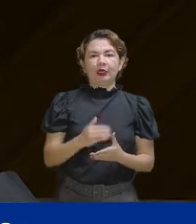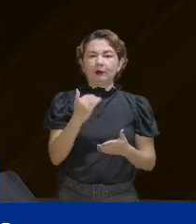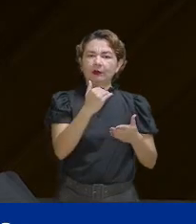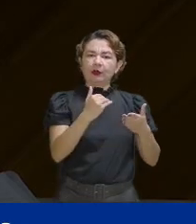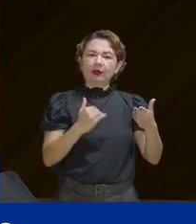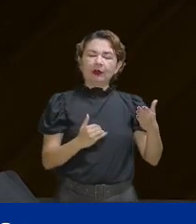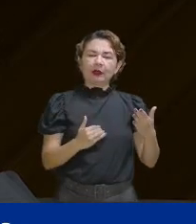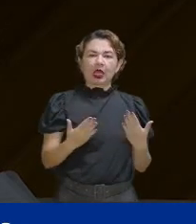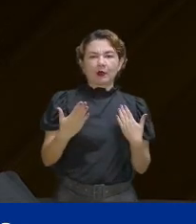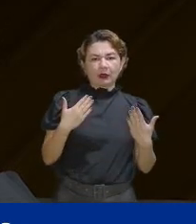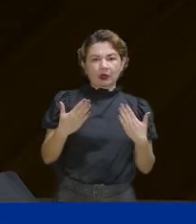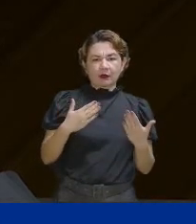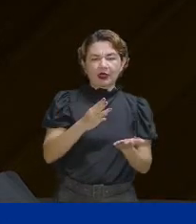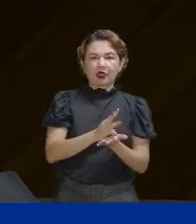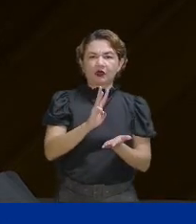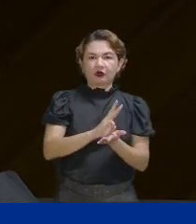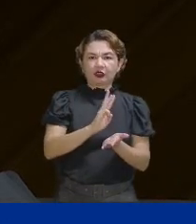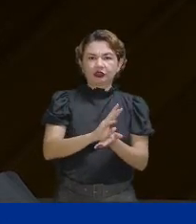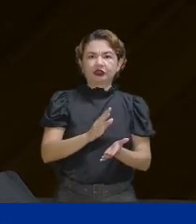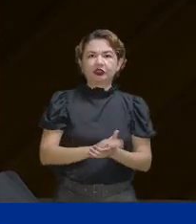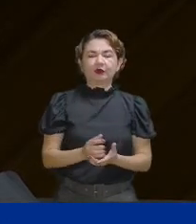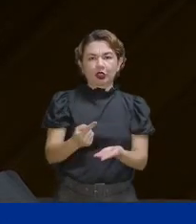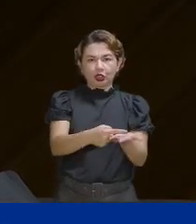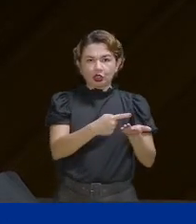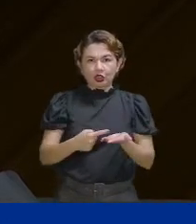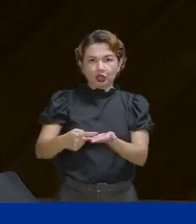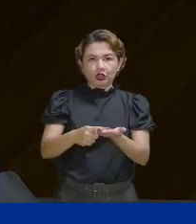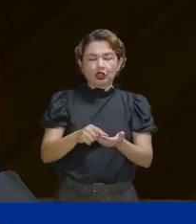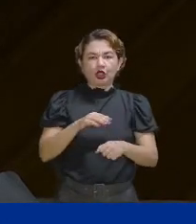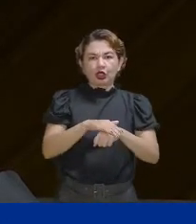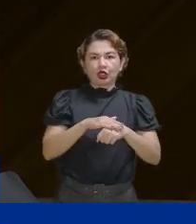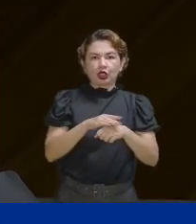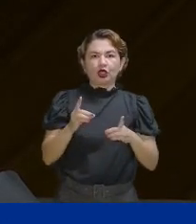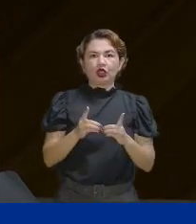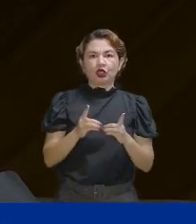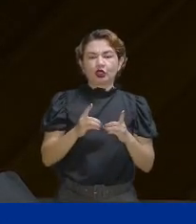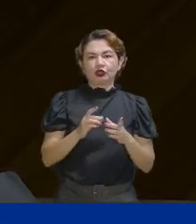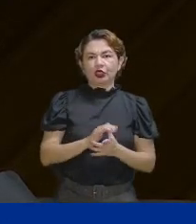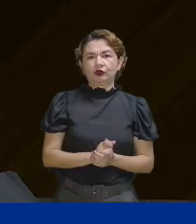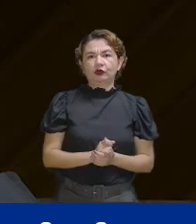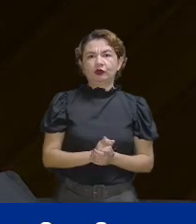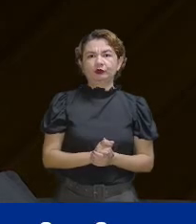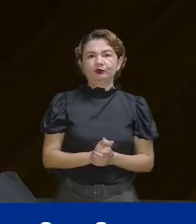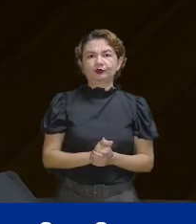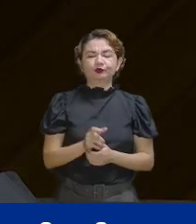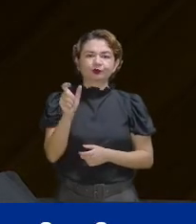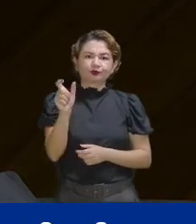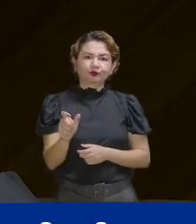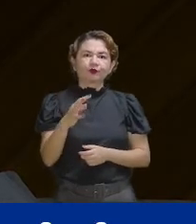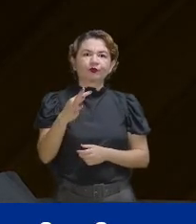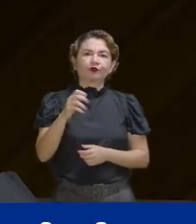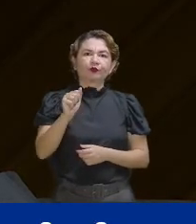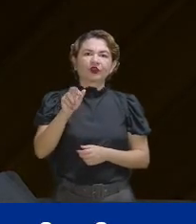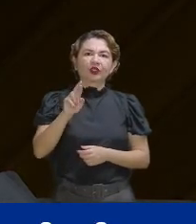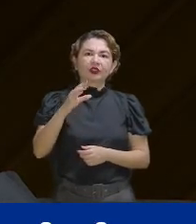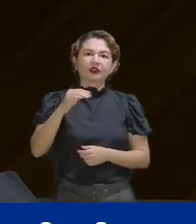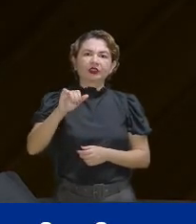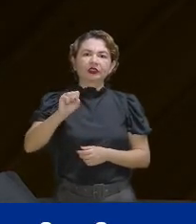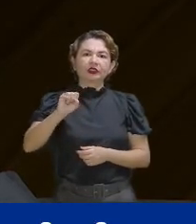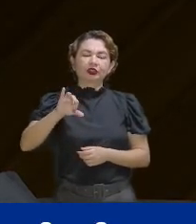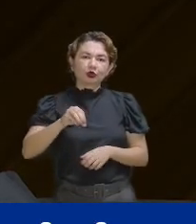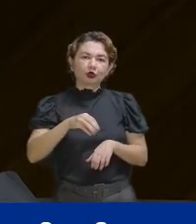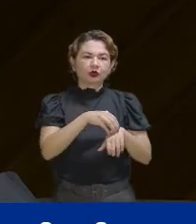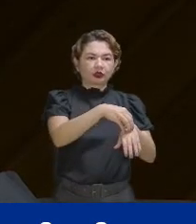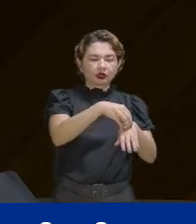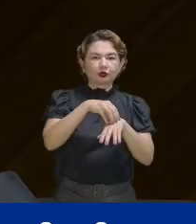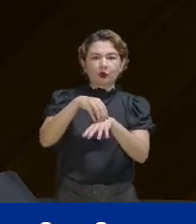houve o prévio acerto, inclusive o diálogo entre o Tarcísio, que era quem estava operacionalizando esse